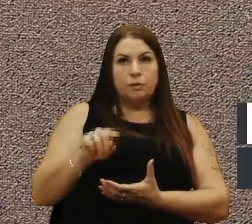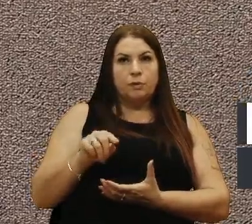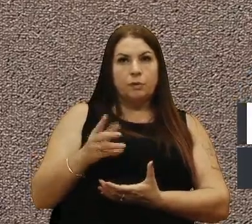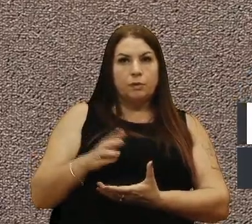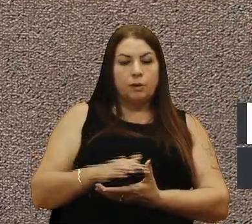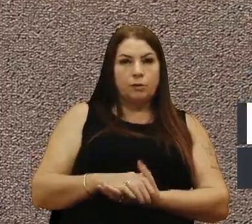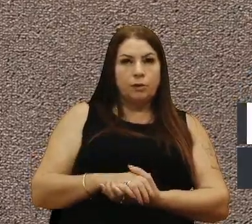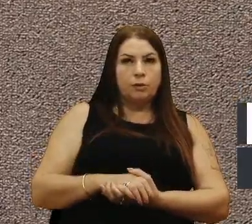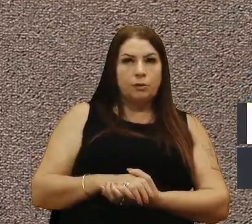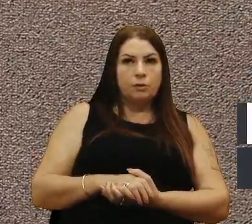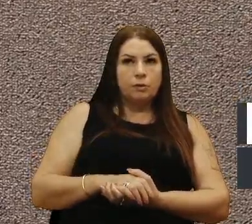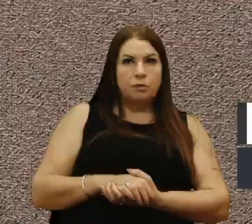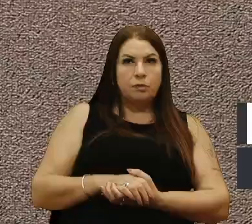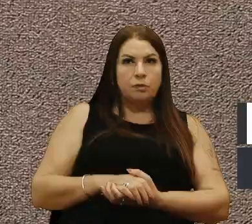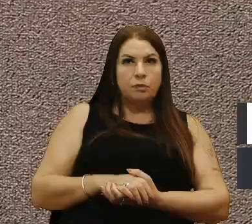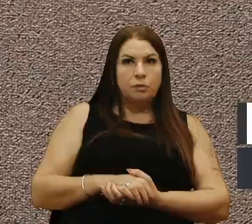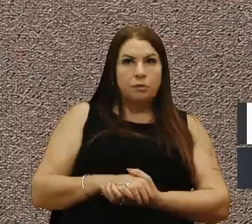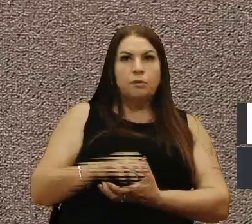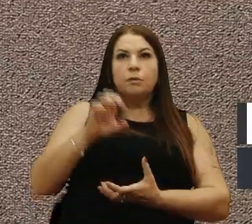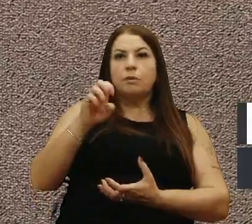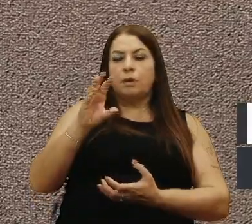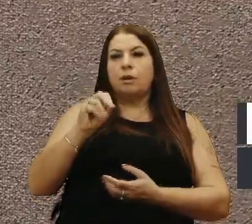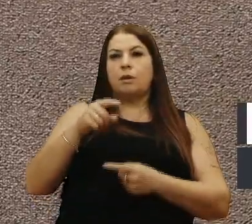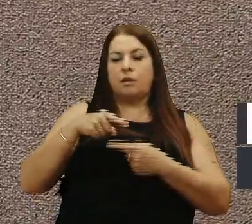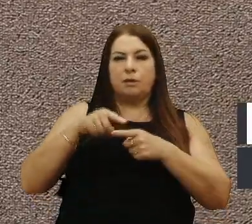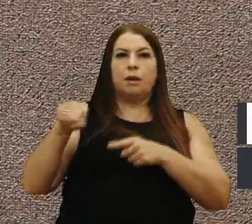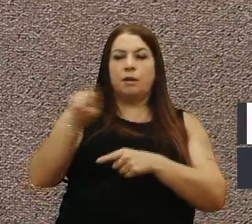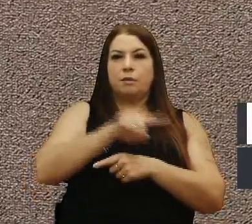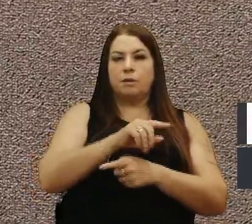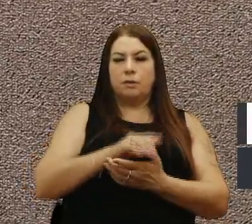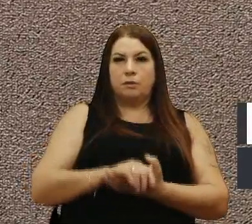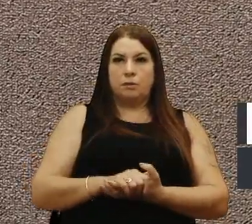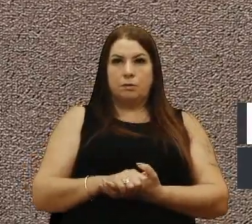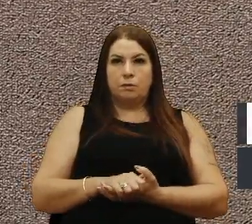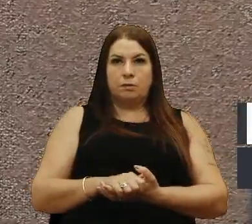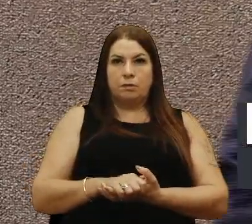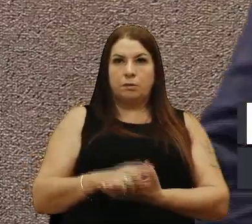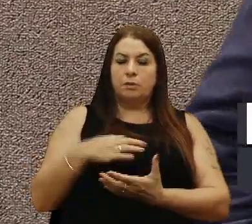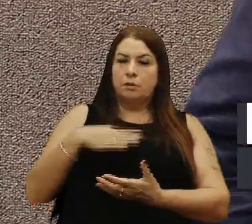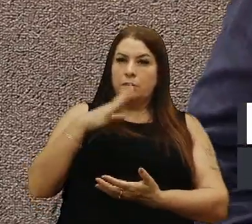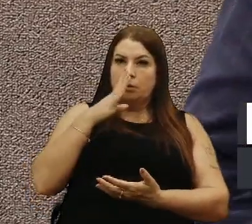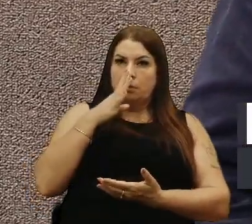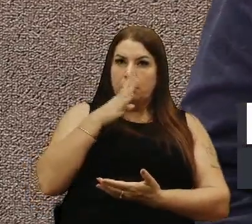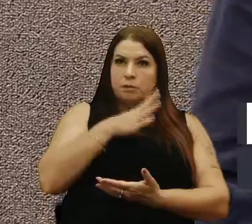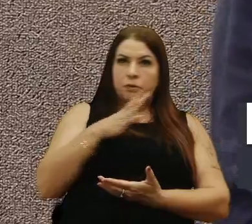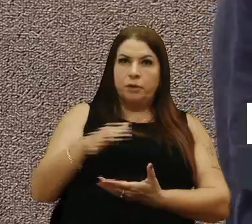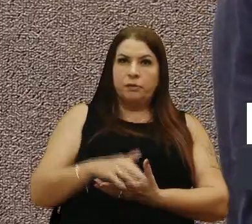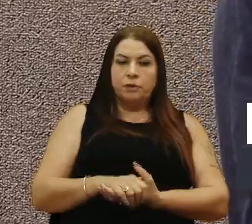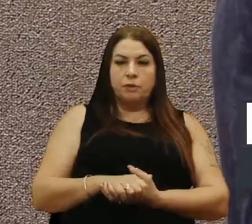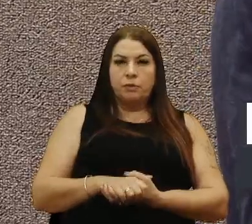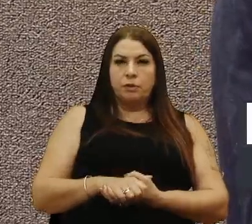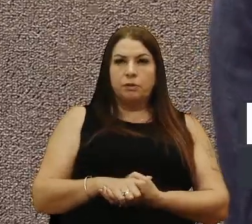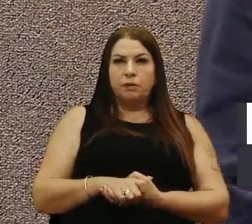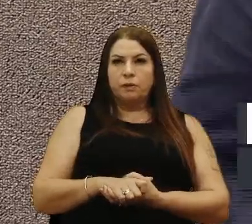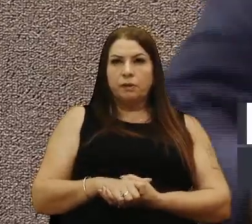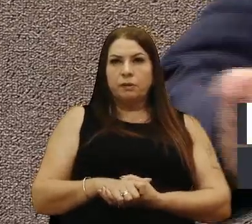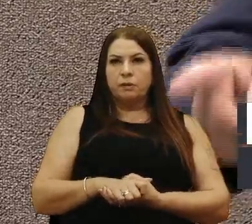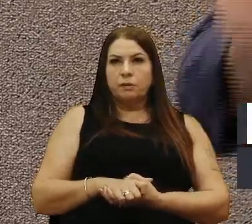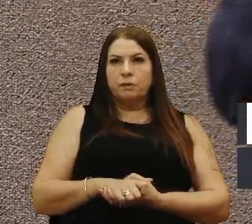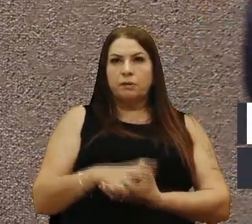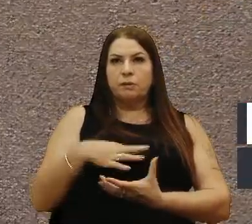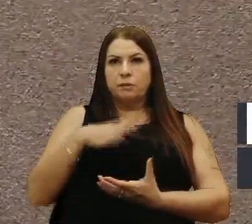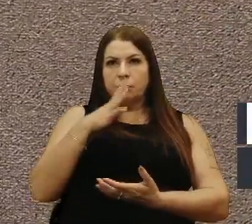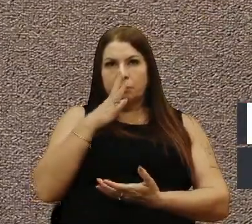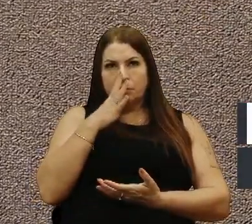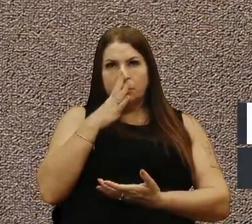Ecoparque. Sim. E eu me impressionei. Então, me